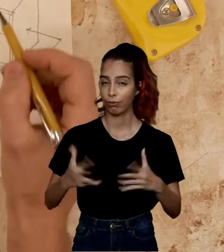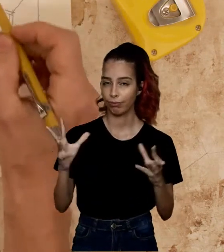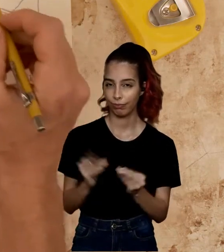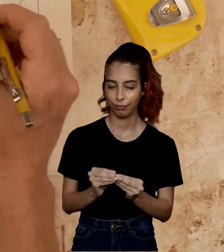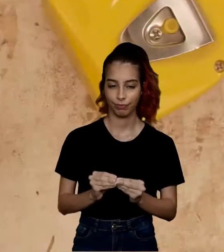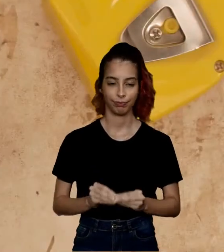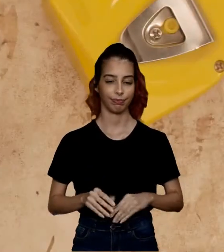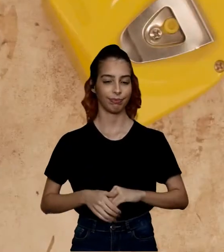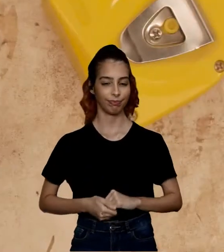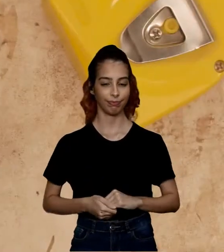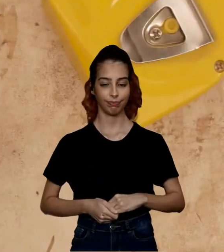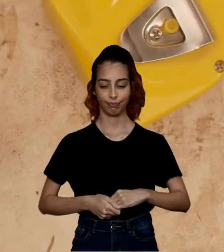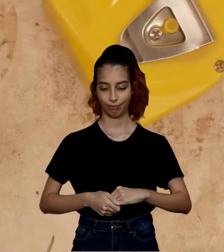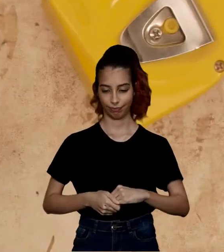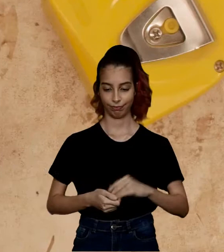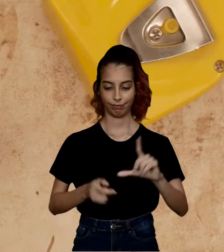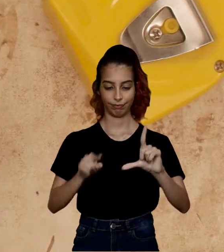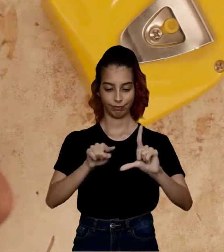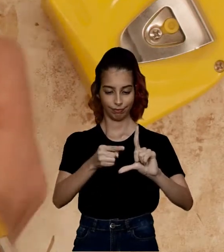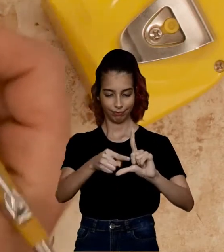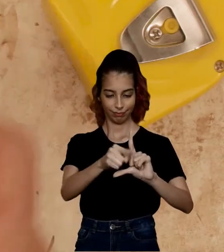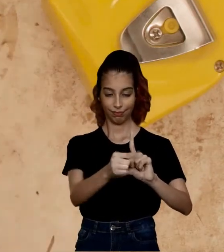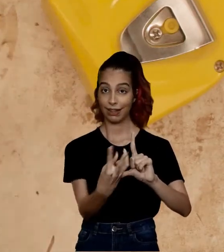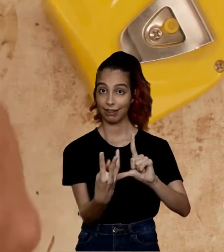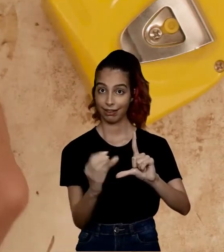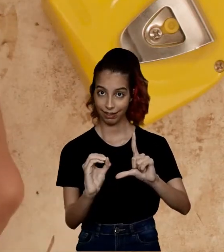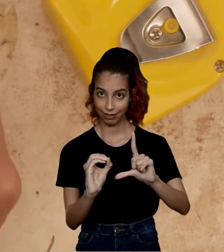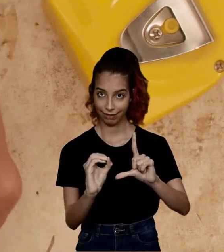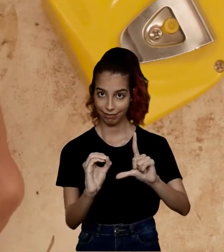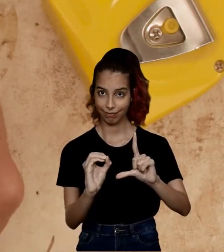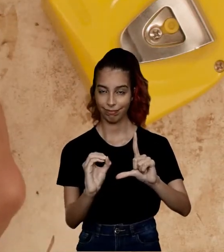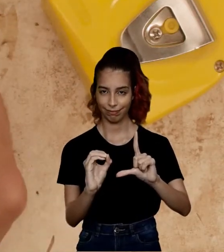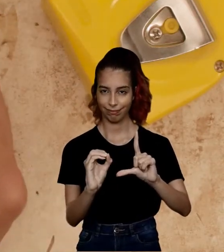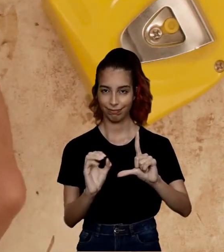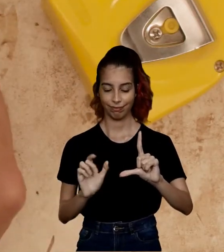meu objeto, ele vai ficar com 30 de profundidade,